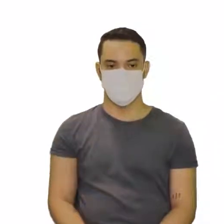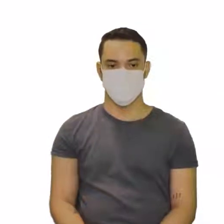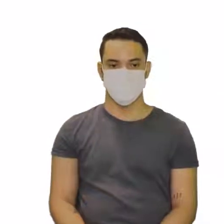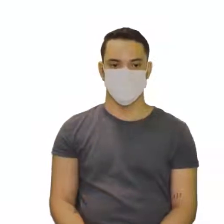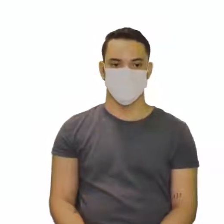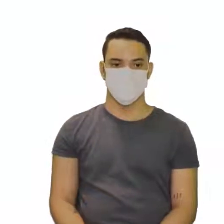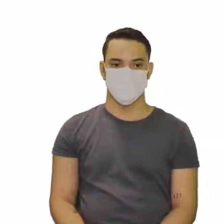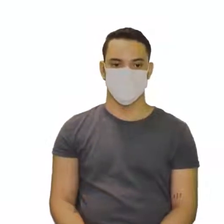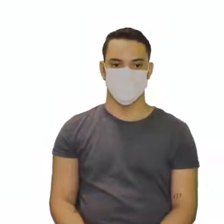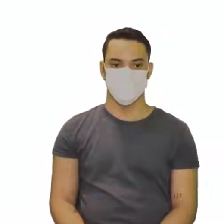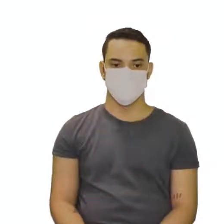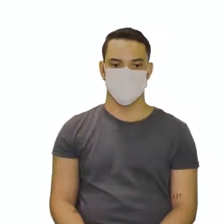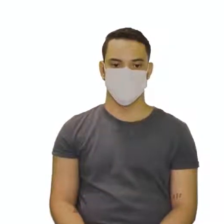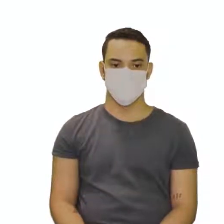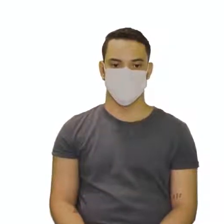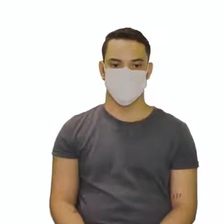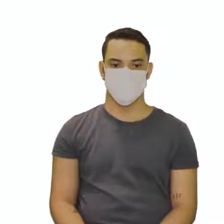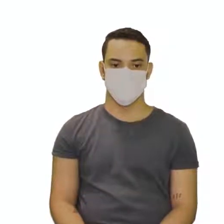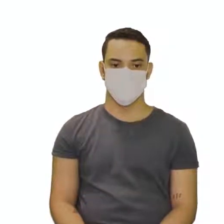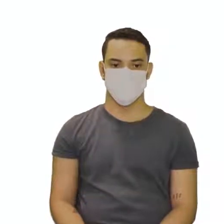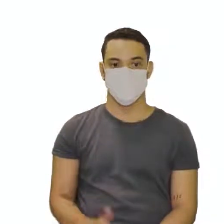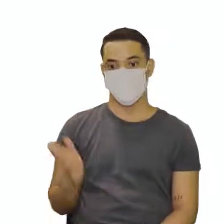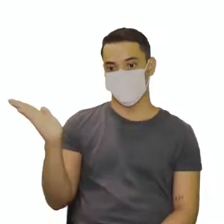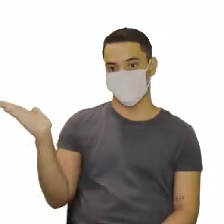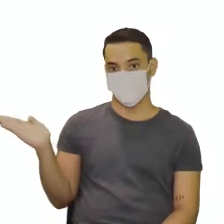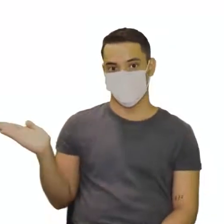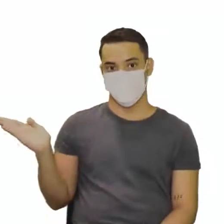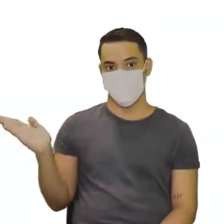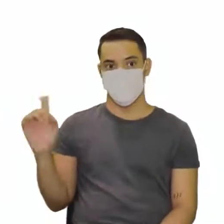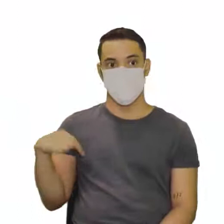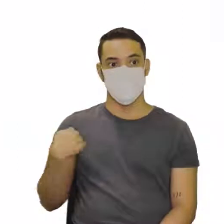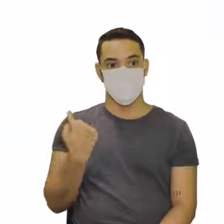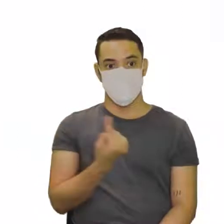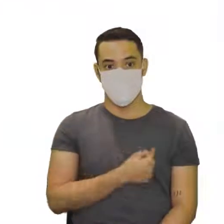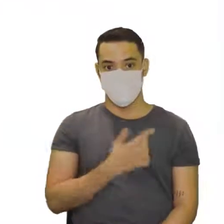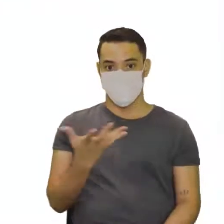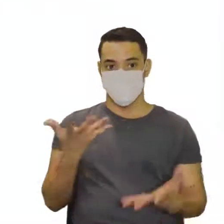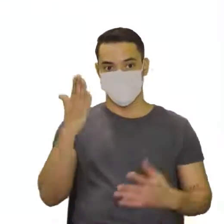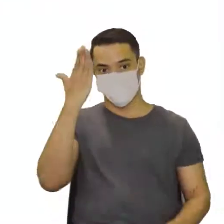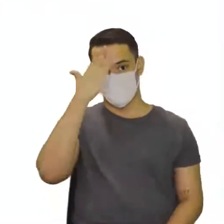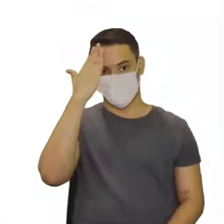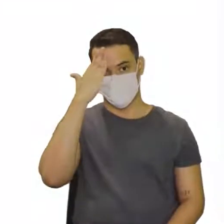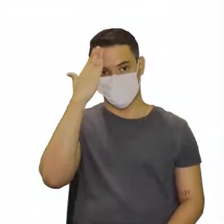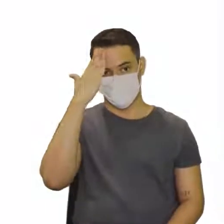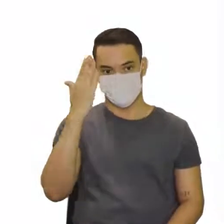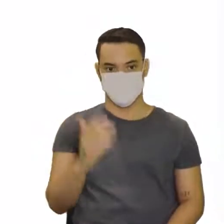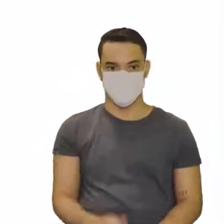vamos ter, ó? Tá aí, pessoal, que é o que nós estávamos, deixa eu colocar aqui.